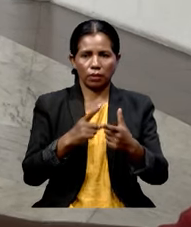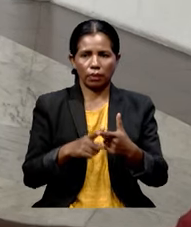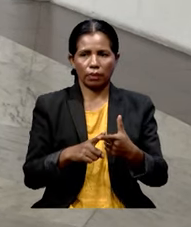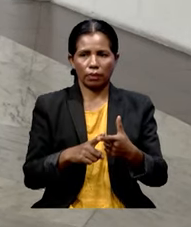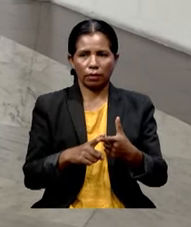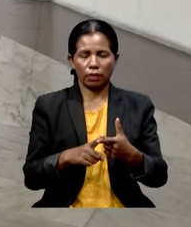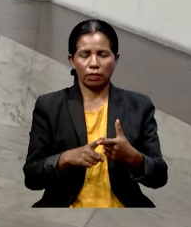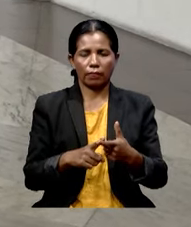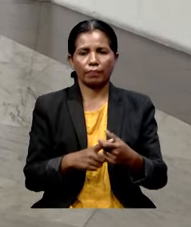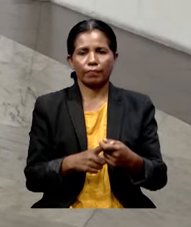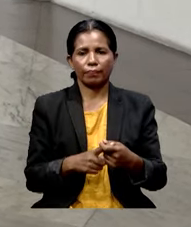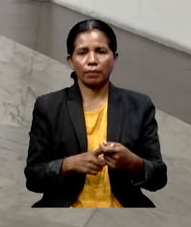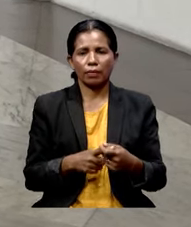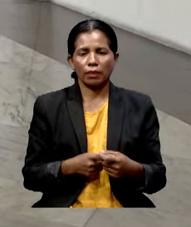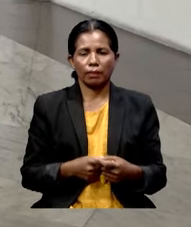E